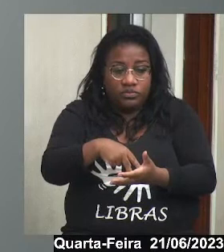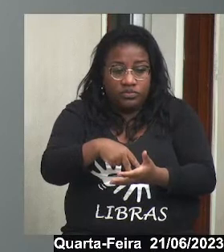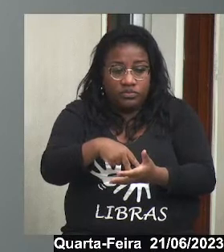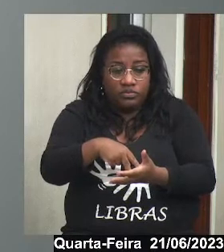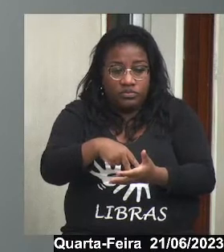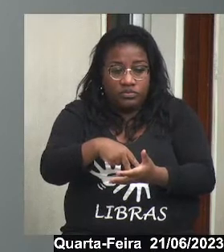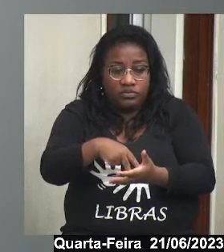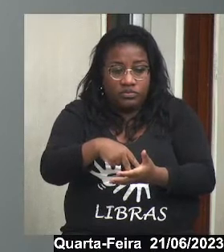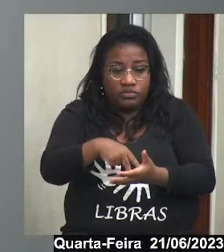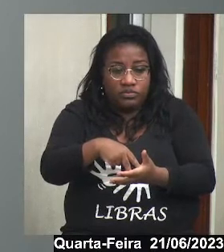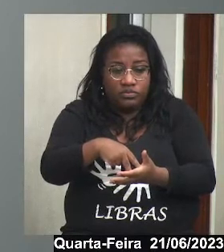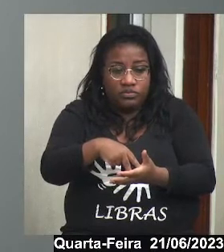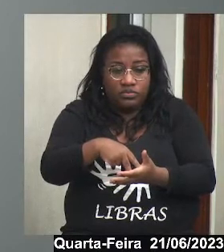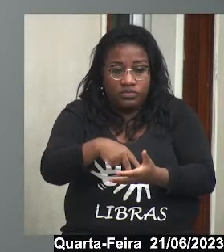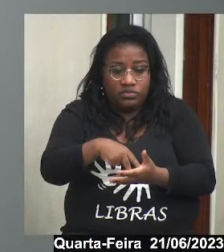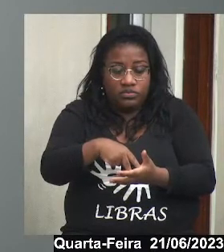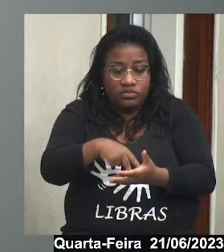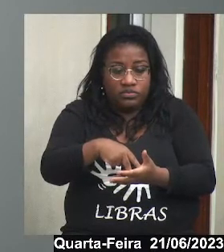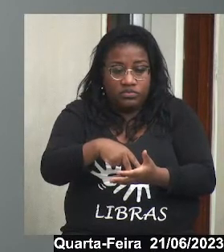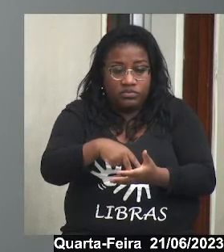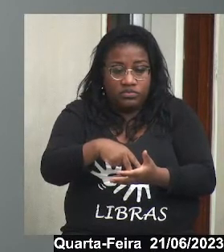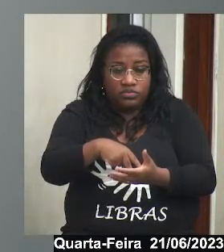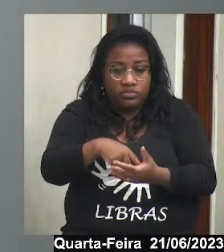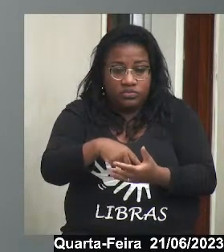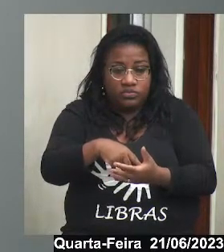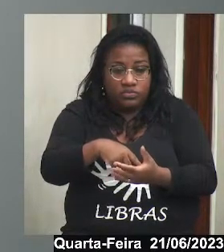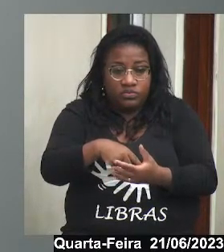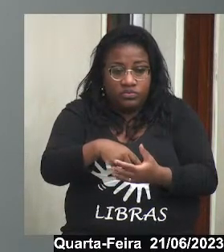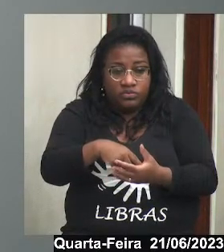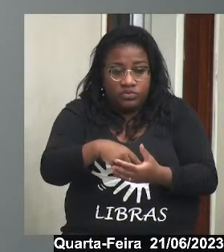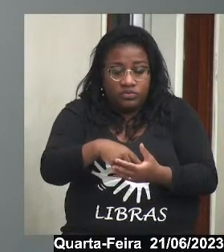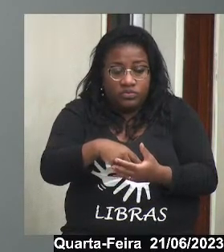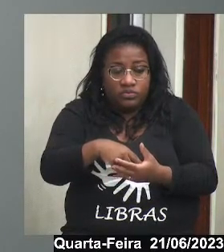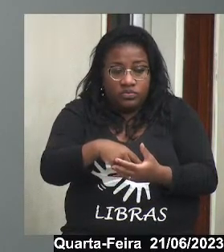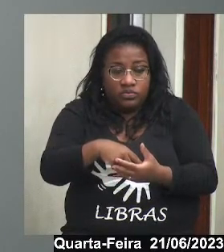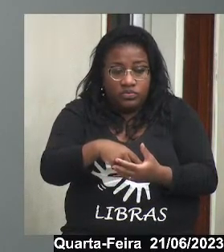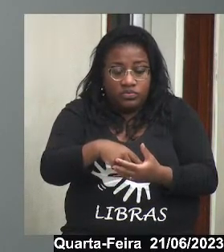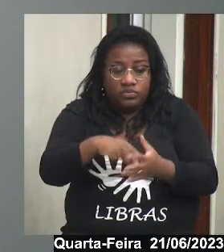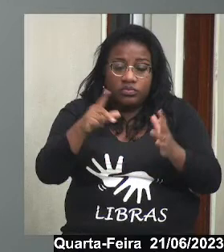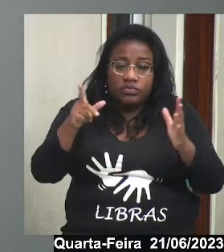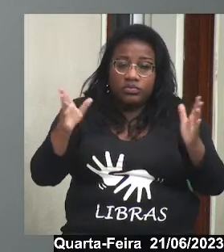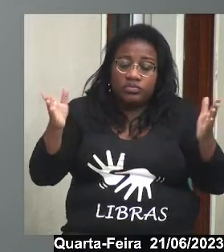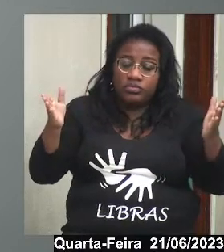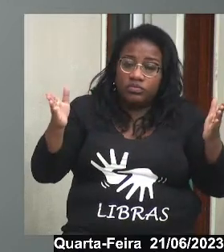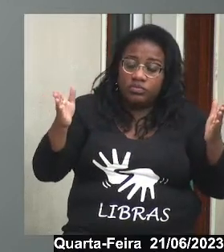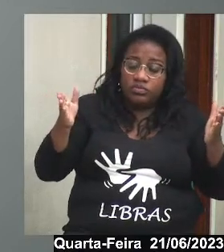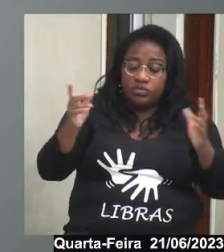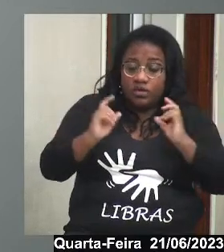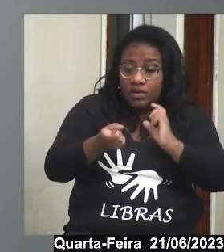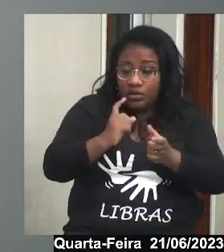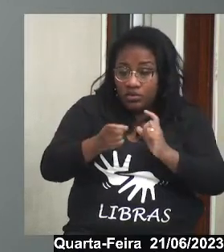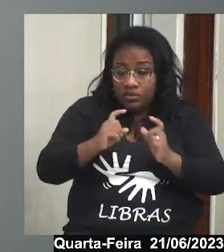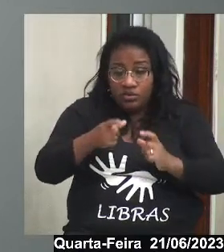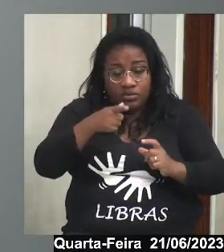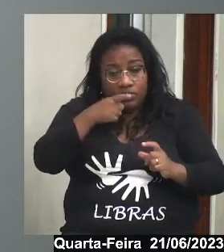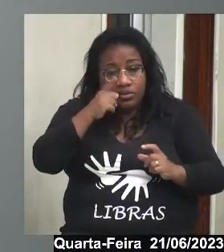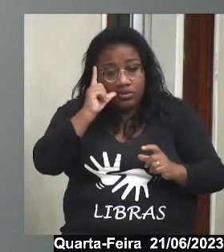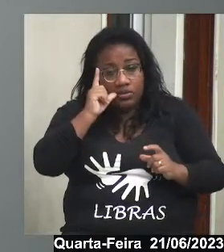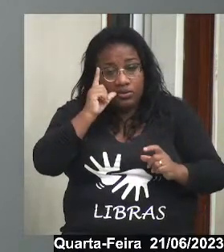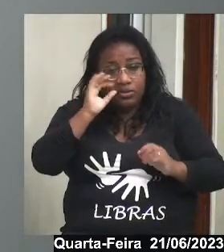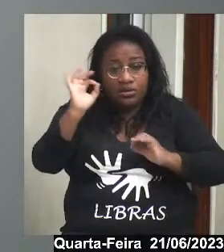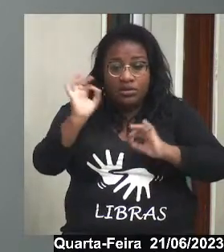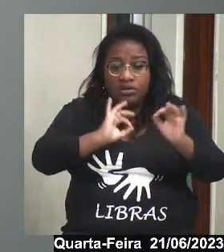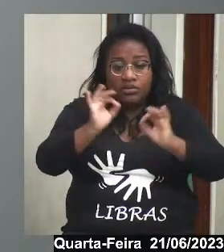E eu preciso só terminar a minha fala sobre isso, gente. Porque, a reunião de ontem, para mim, foi um claro exemplo